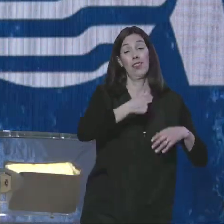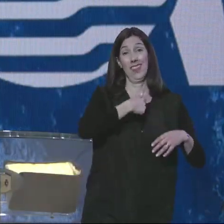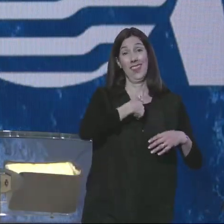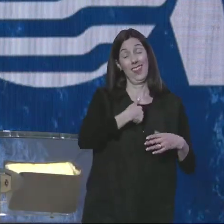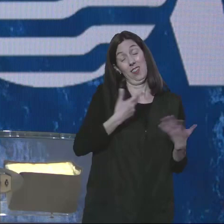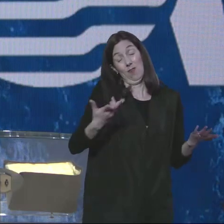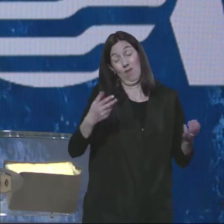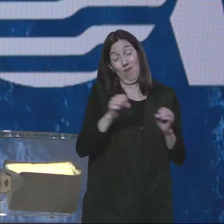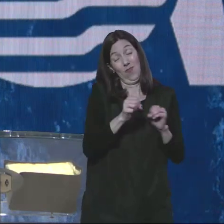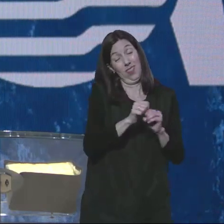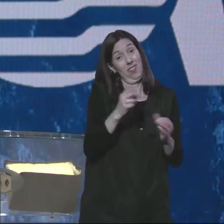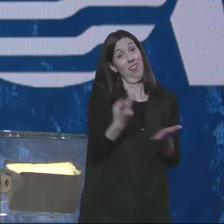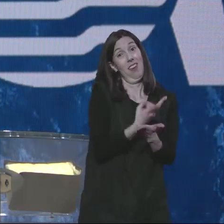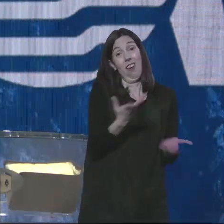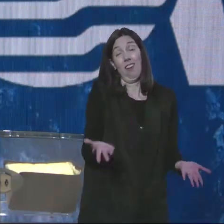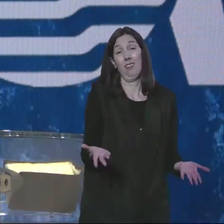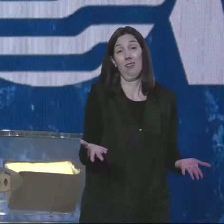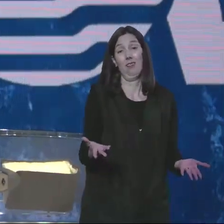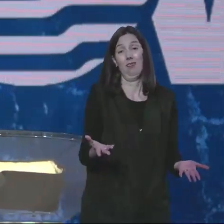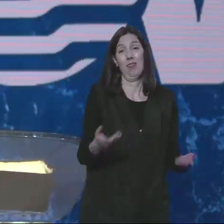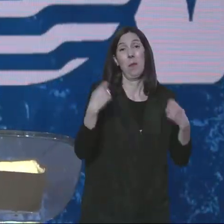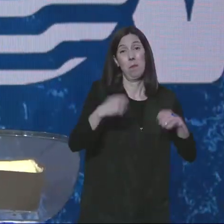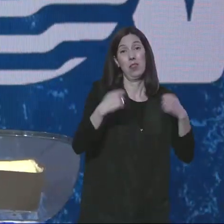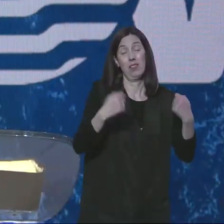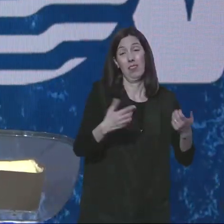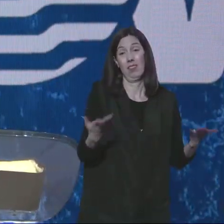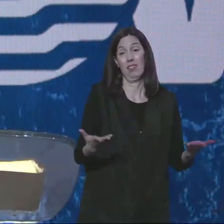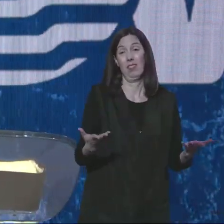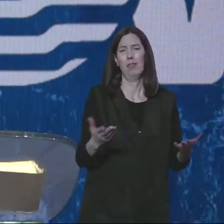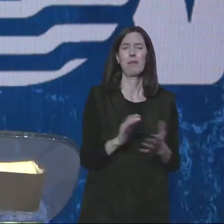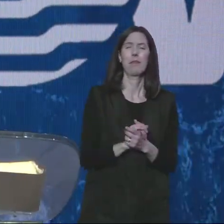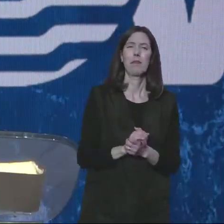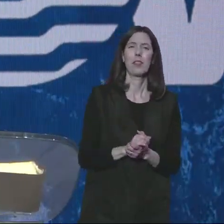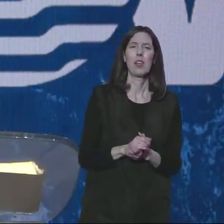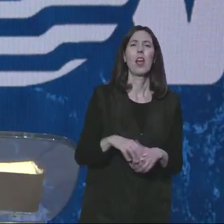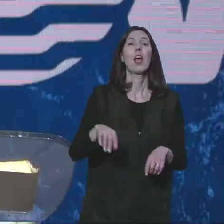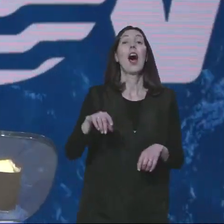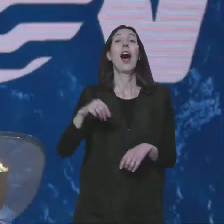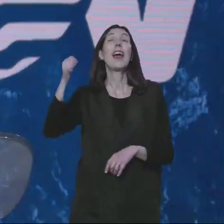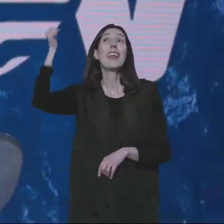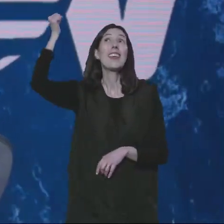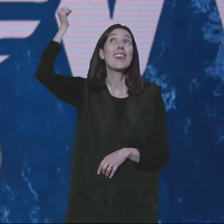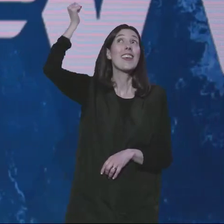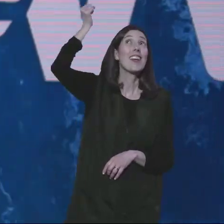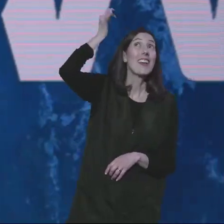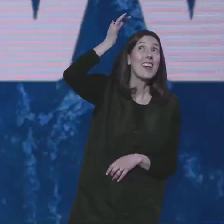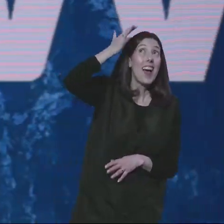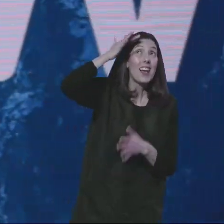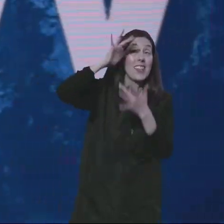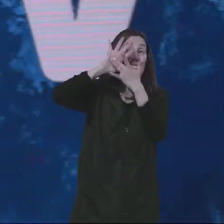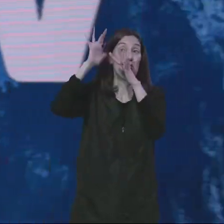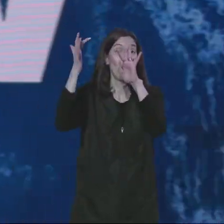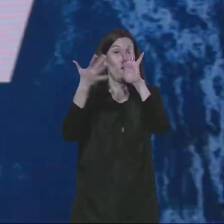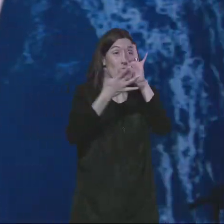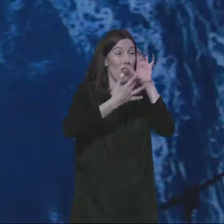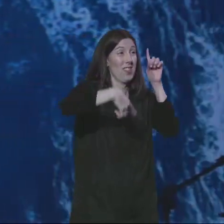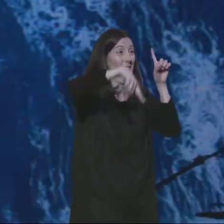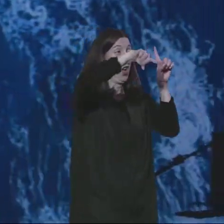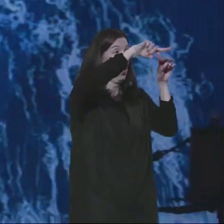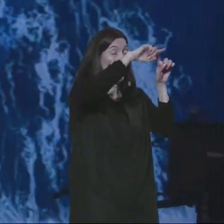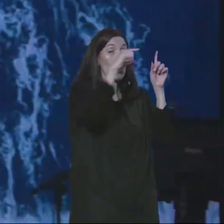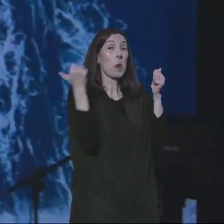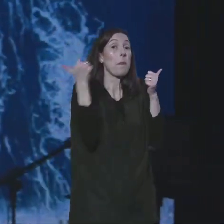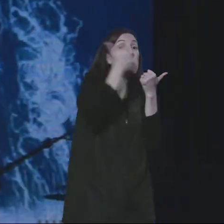fiz. E aí, graça é quando Jesus vai na cruz e sofre a condenação que eu e você